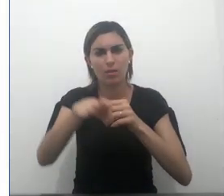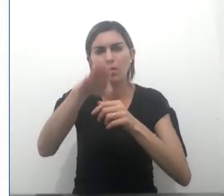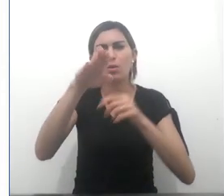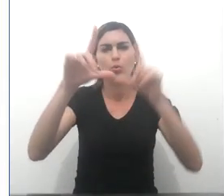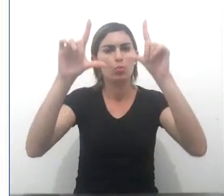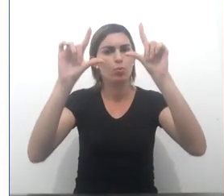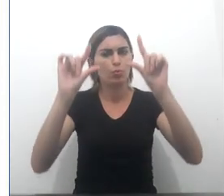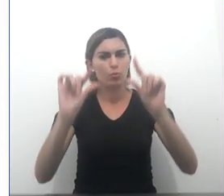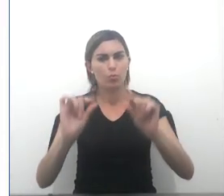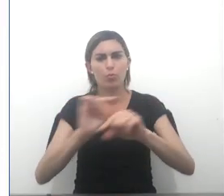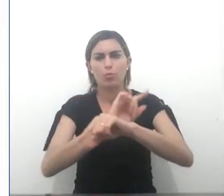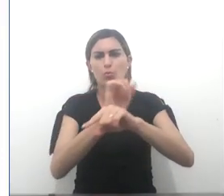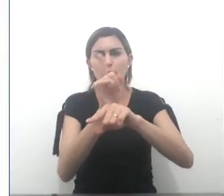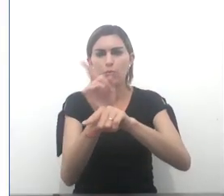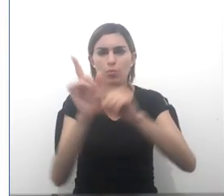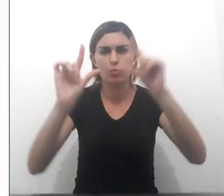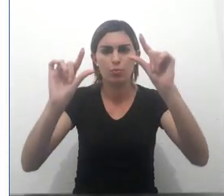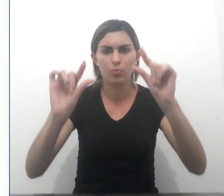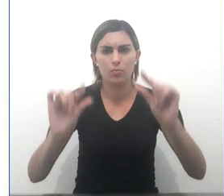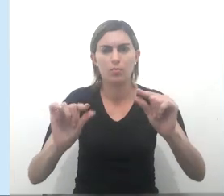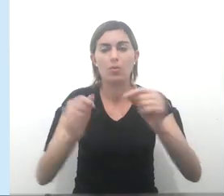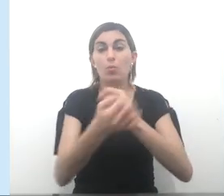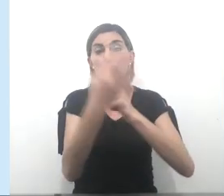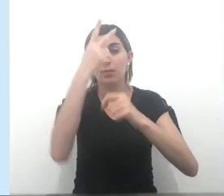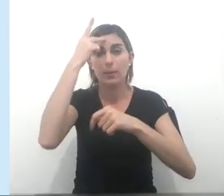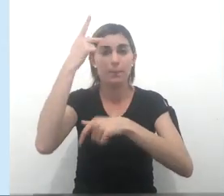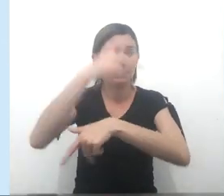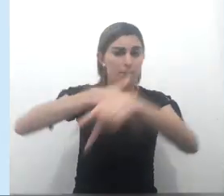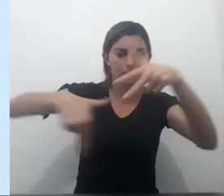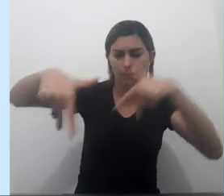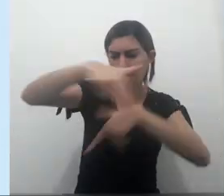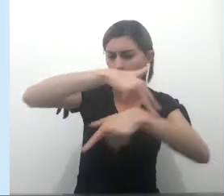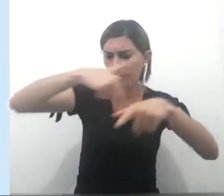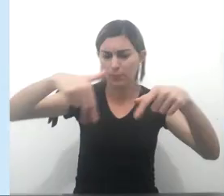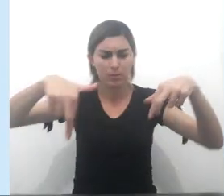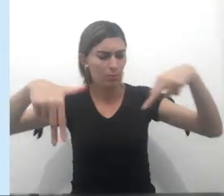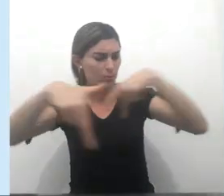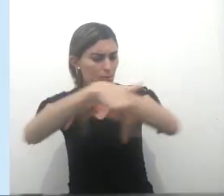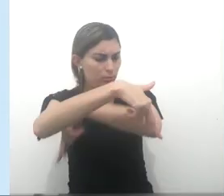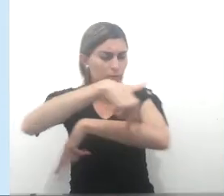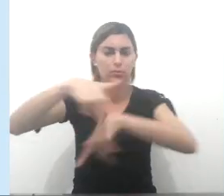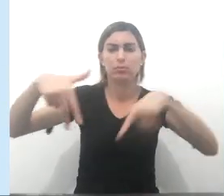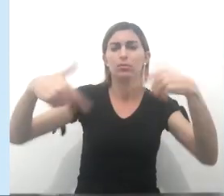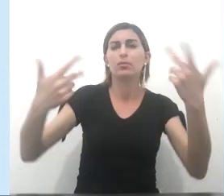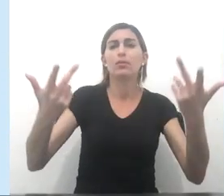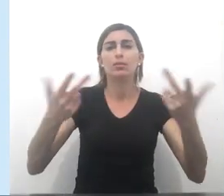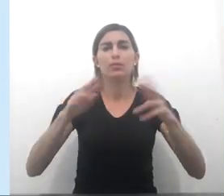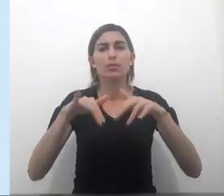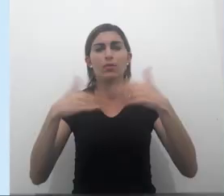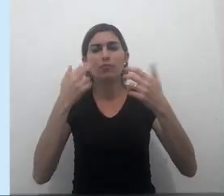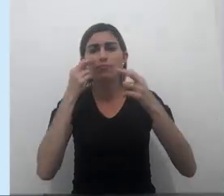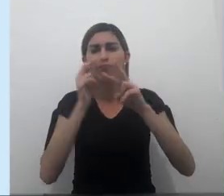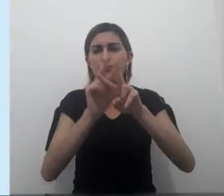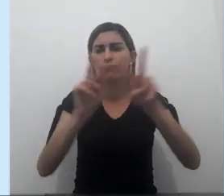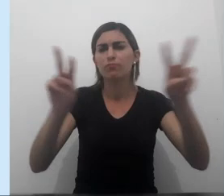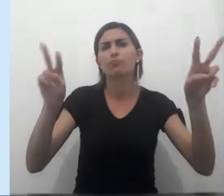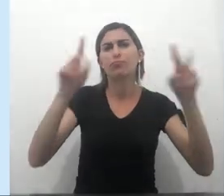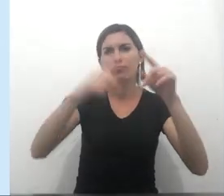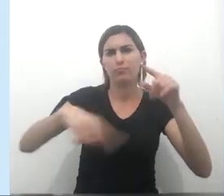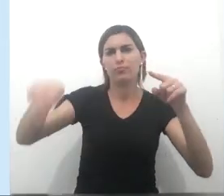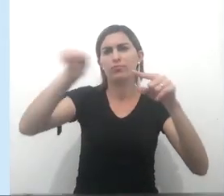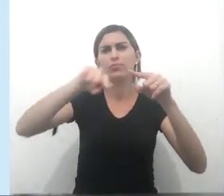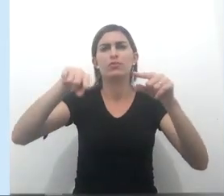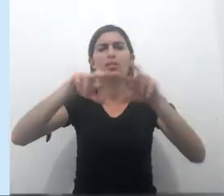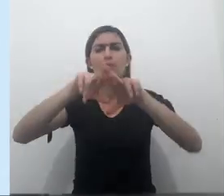têm uma diminuição no trânsito por conta da quantidade de pessoas que vão circular nessas áreas, tá? Então a gente vai ver